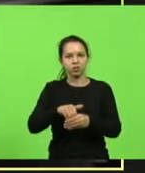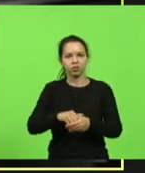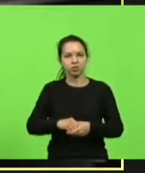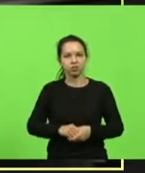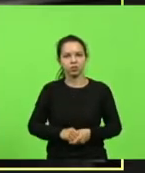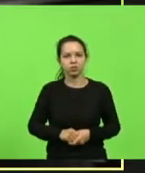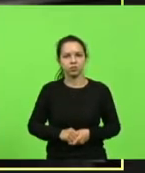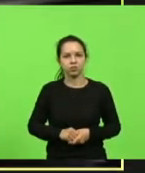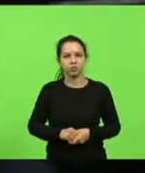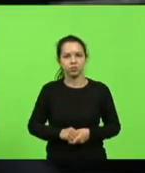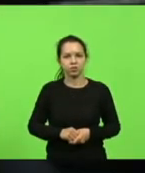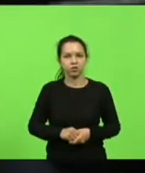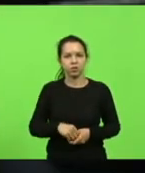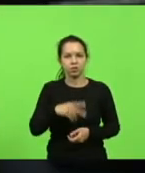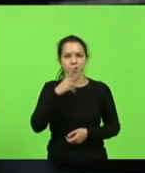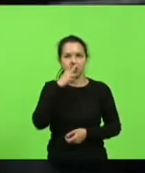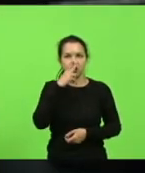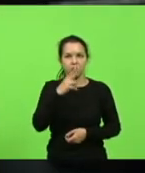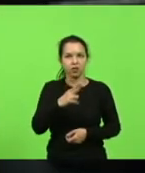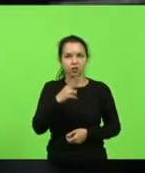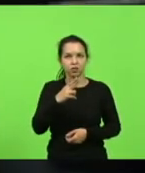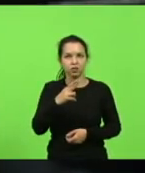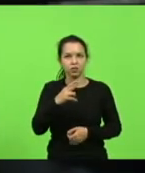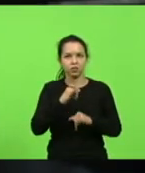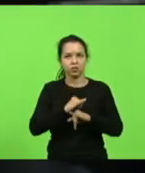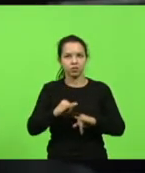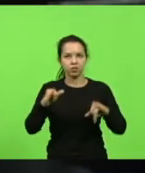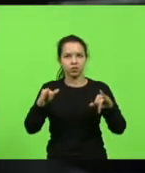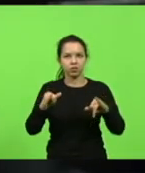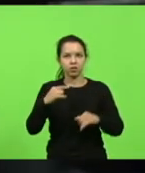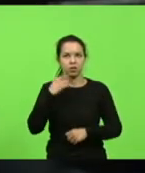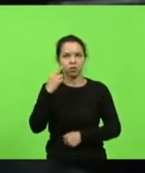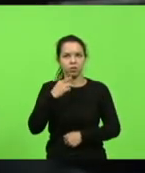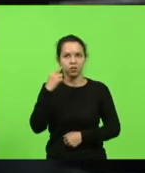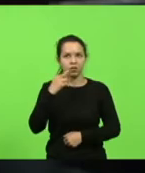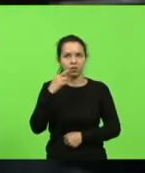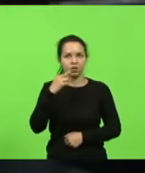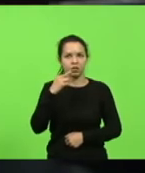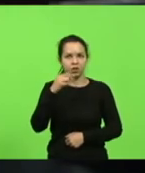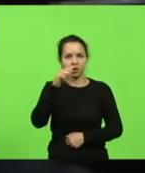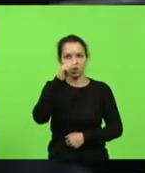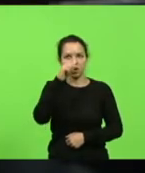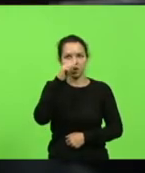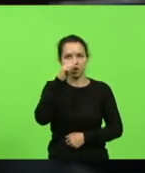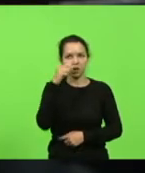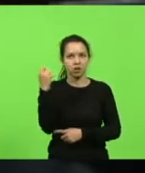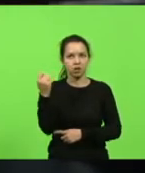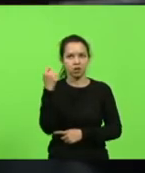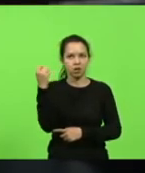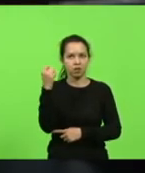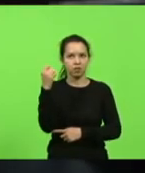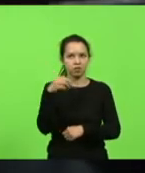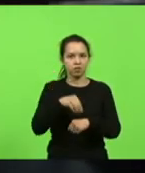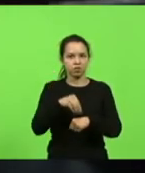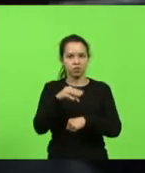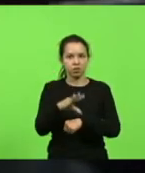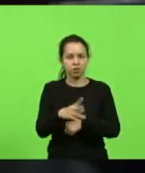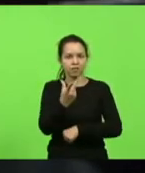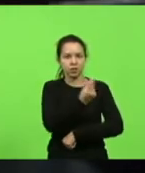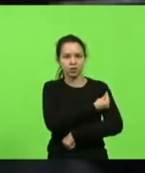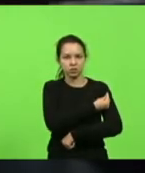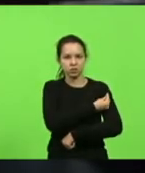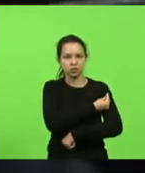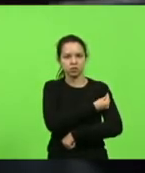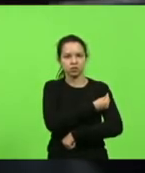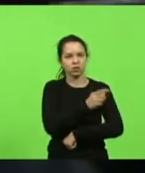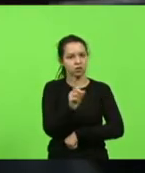me parece que a manifestação da deputada Ana é mais grave ainda. Está sugerindo que não se vacine, porque as vacinas que estão sendo